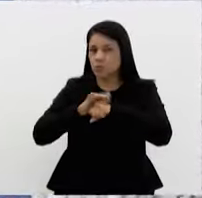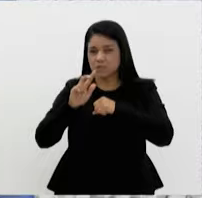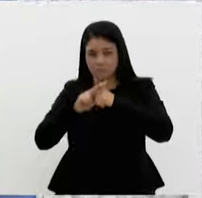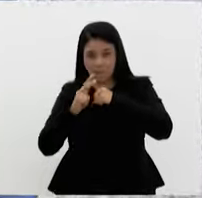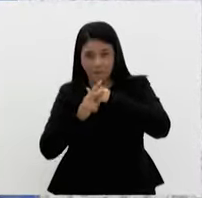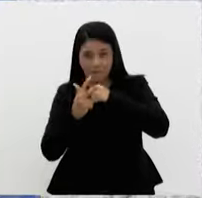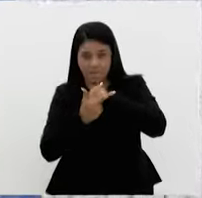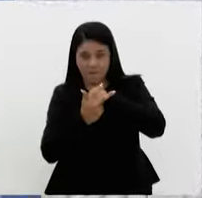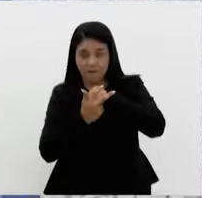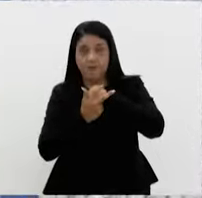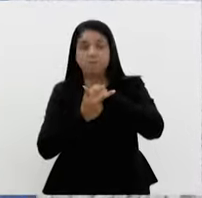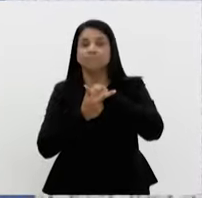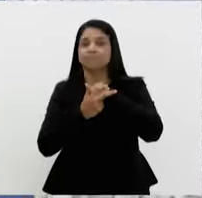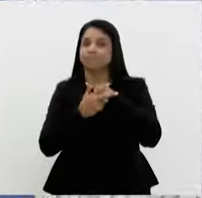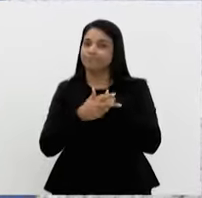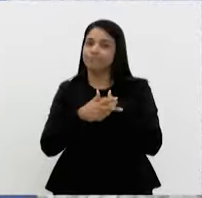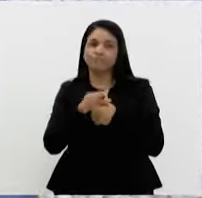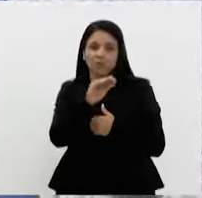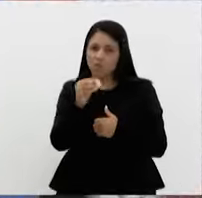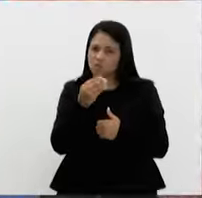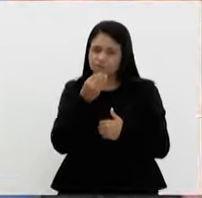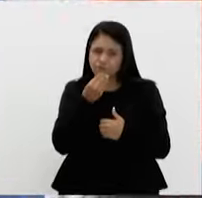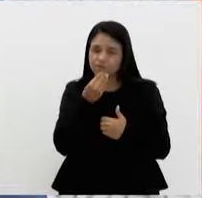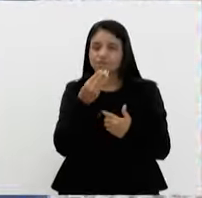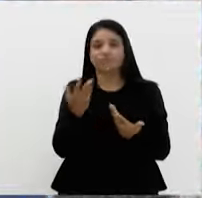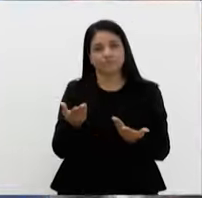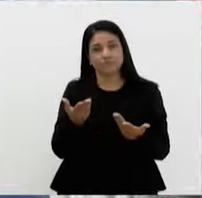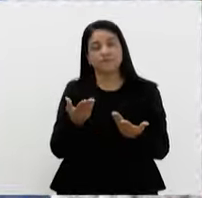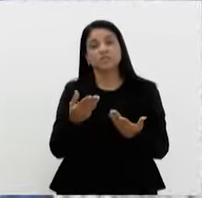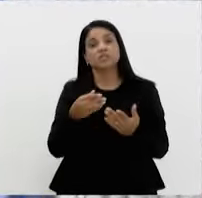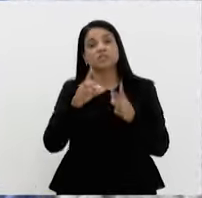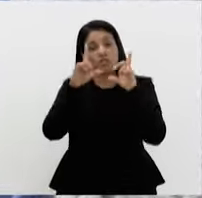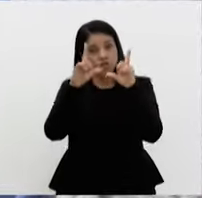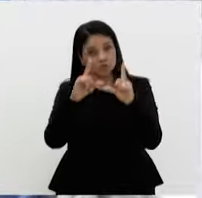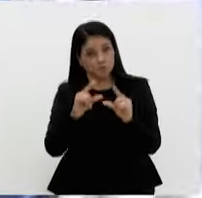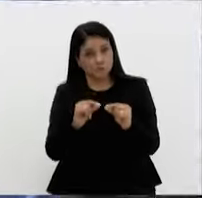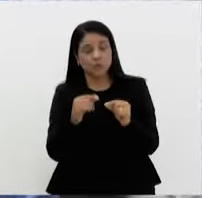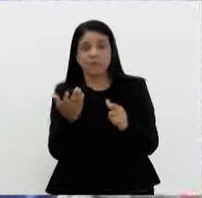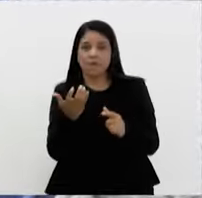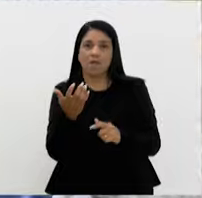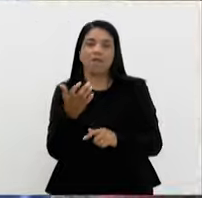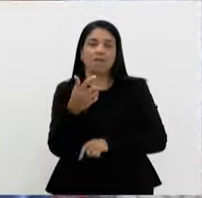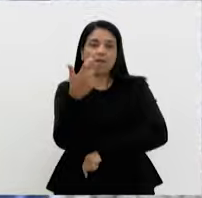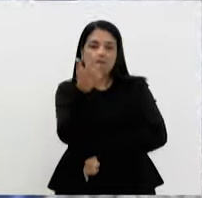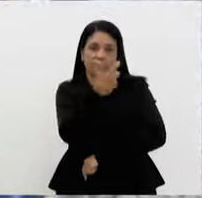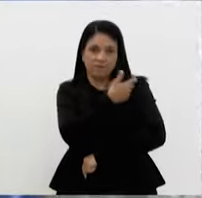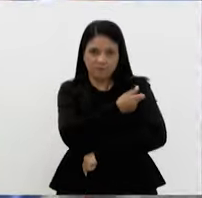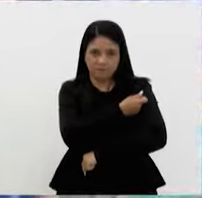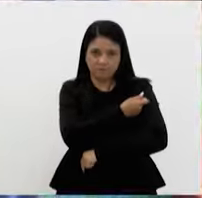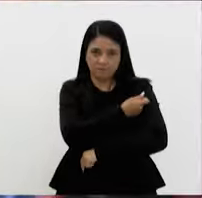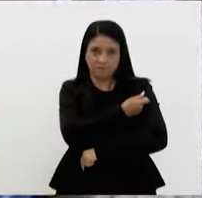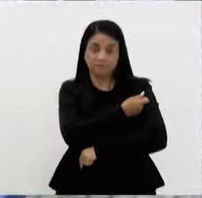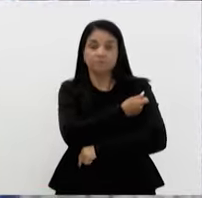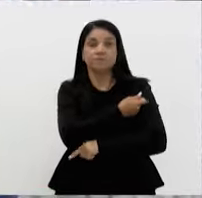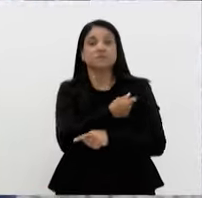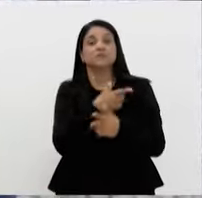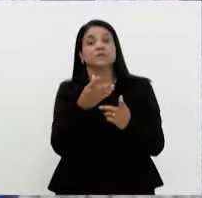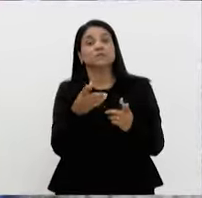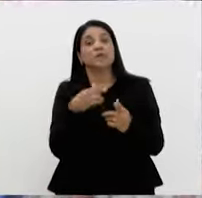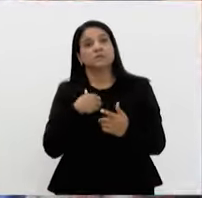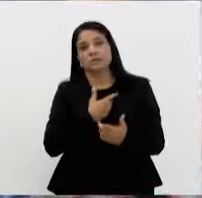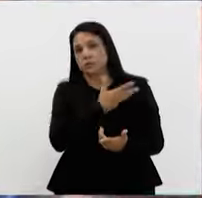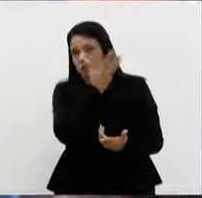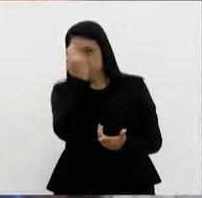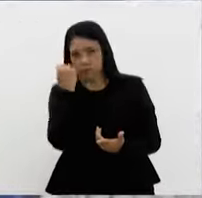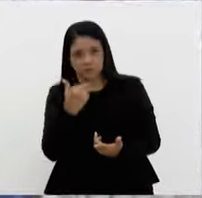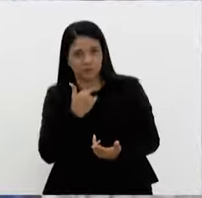epidemia, faz, obviamente, com que a gente tenha uma certa expectativa de diminuir, né, esse número de casos, mas a gente também não pode esquecer de